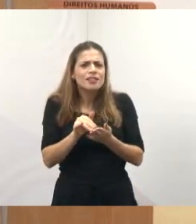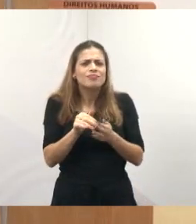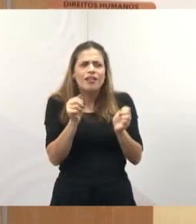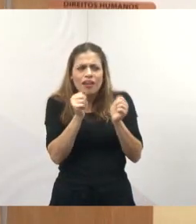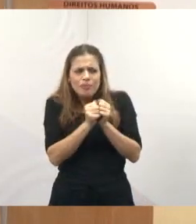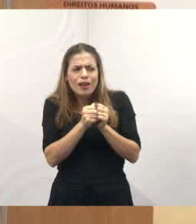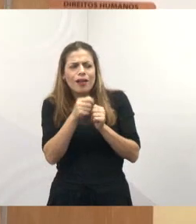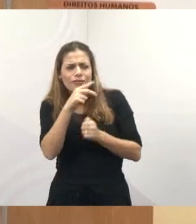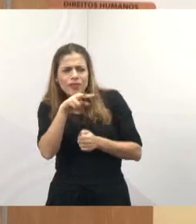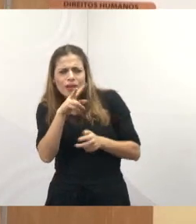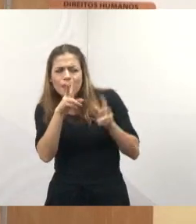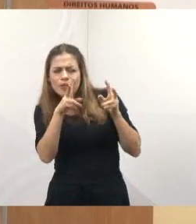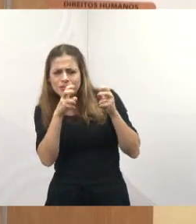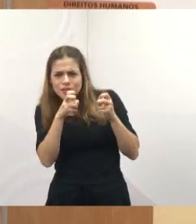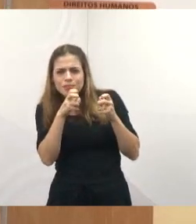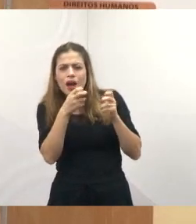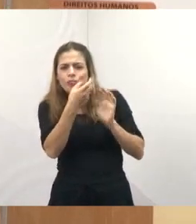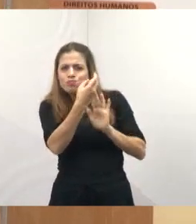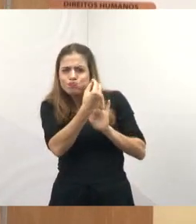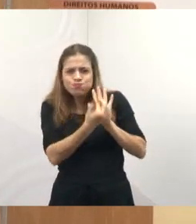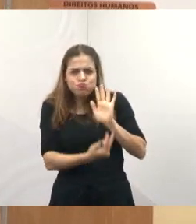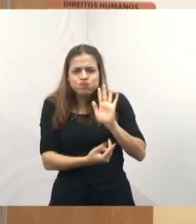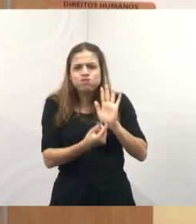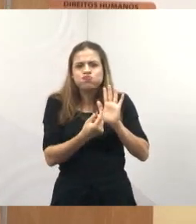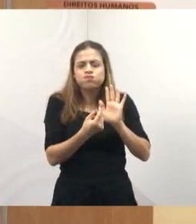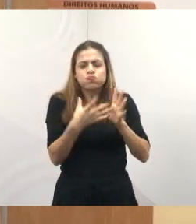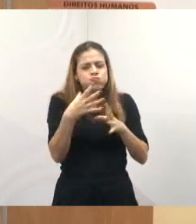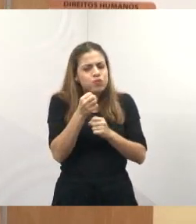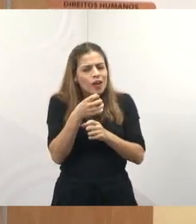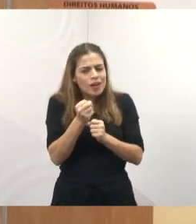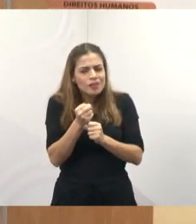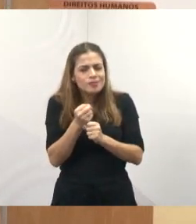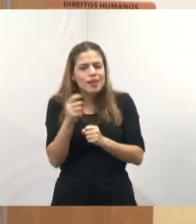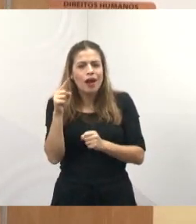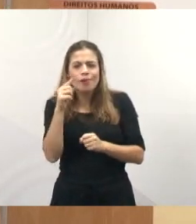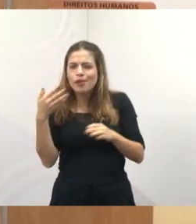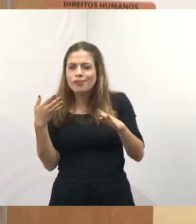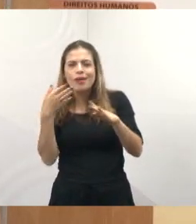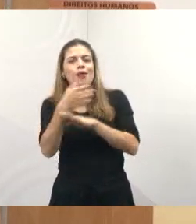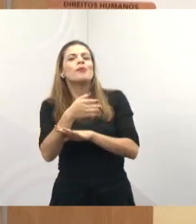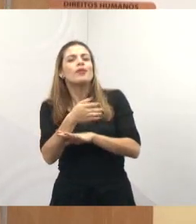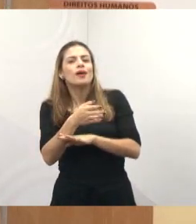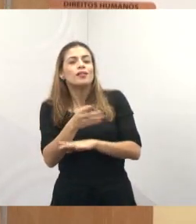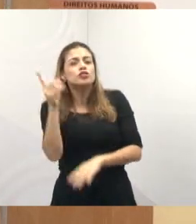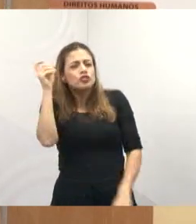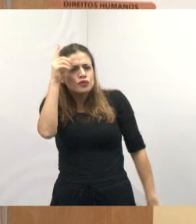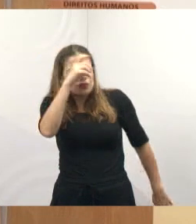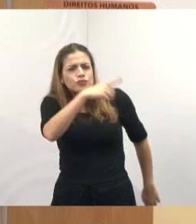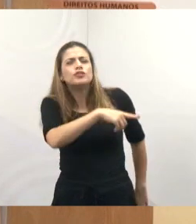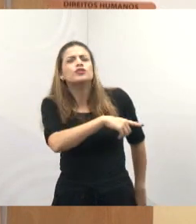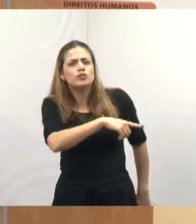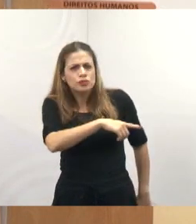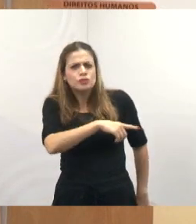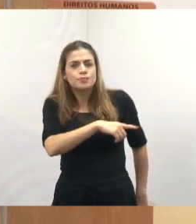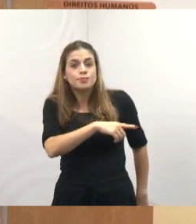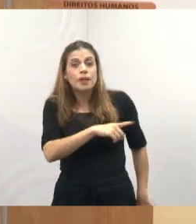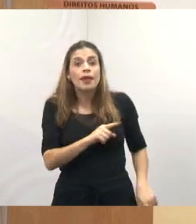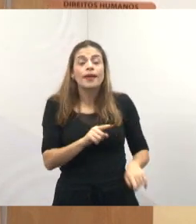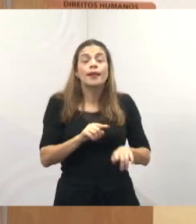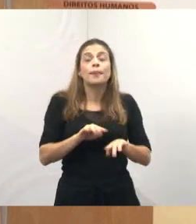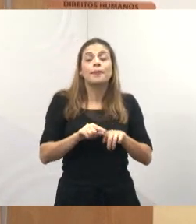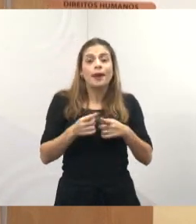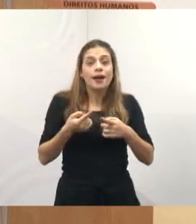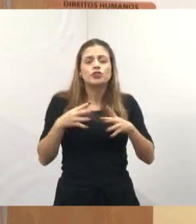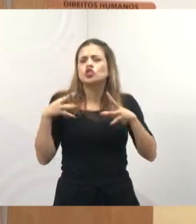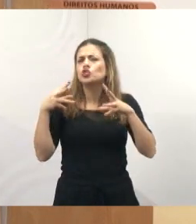nas prestações de conta, né, quando não era aprovado e a dificuldade que era, né, e todas as prestações de conta do prefeito Isaías, durante todos